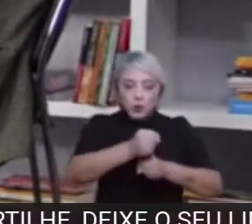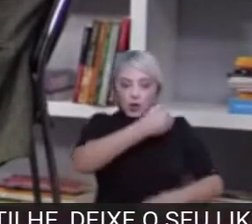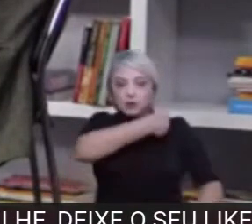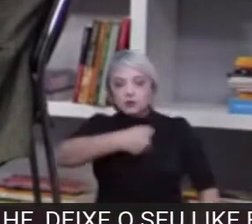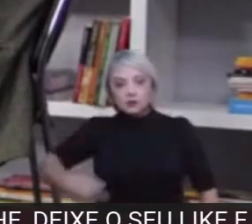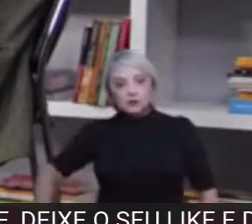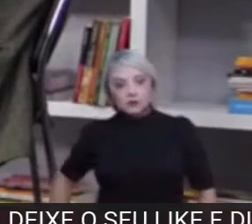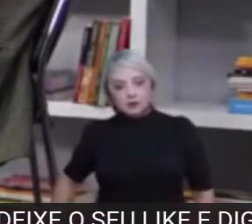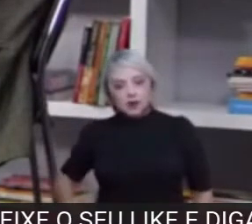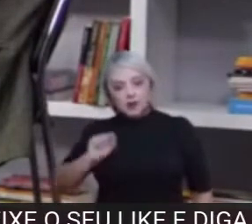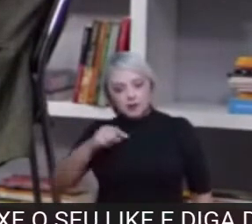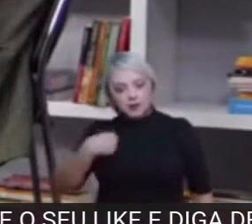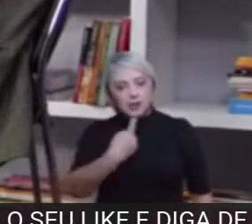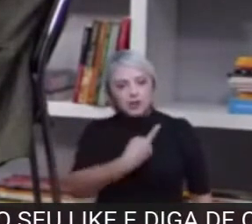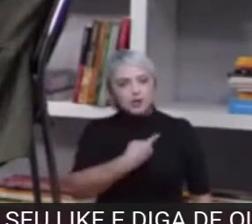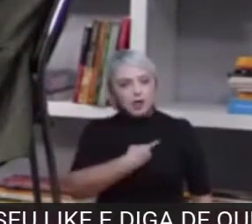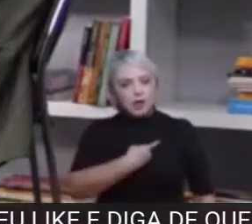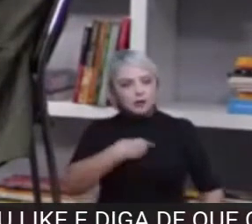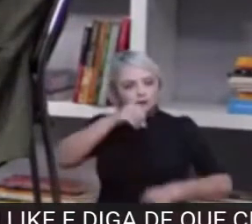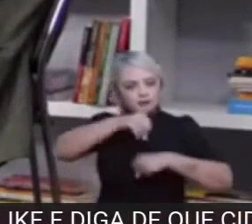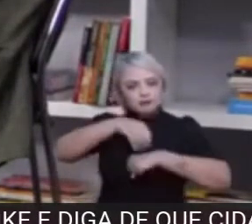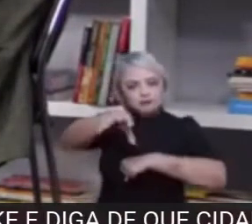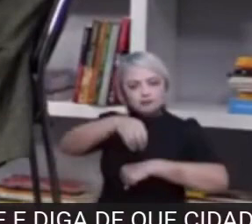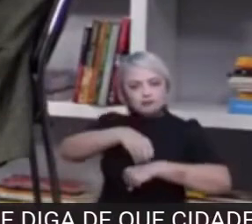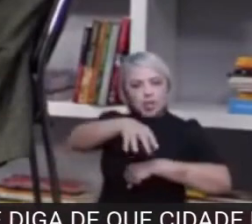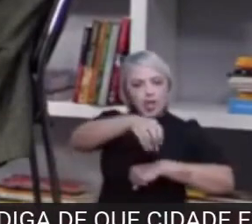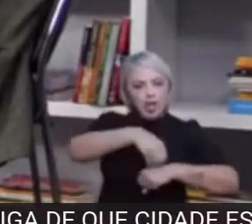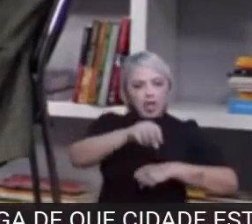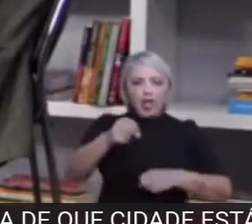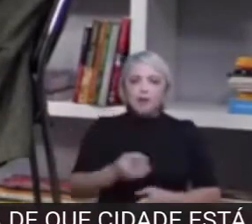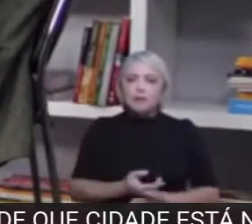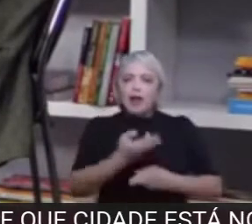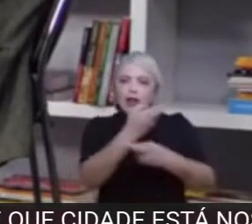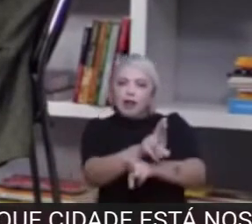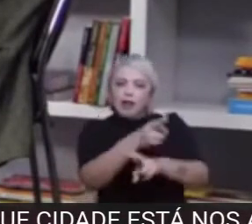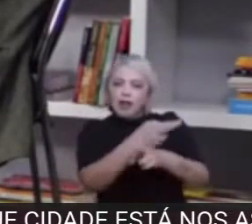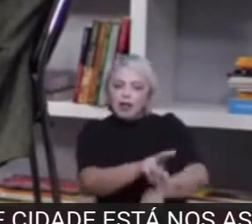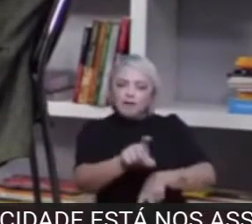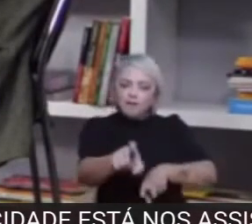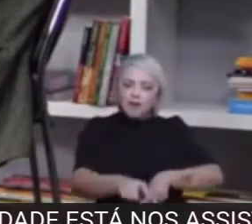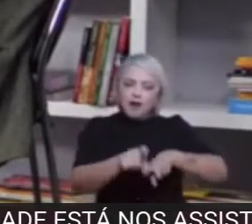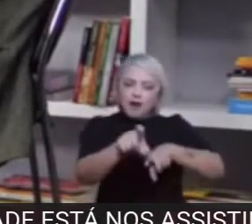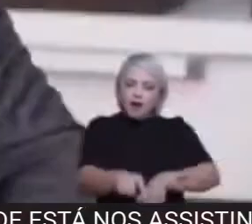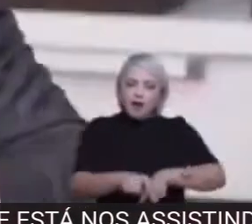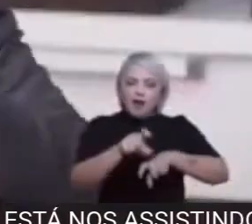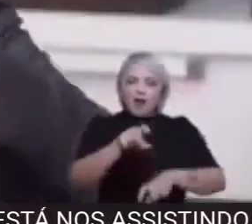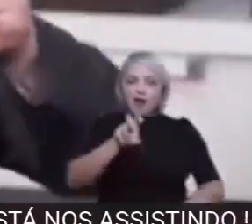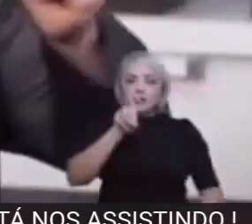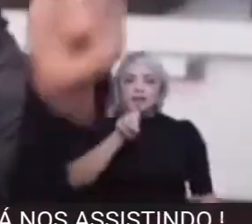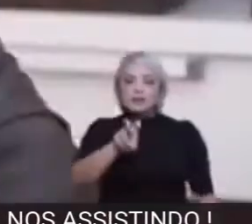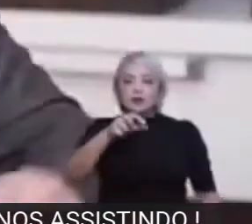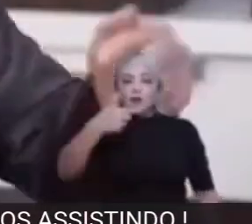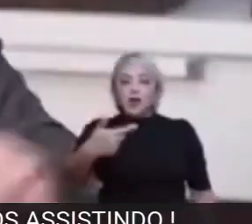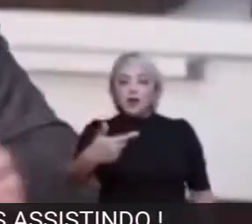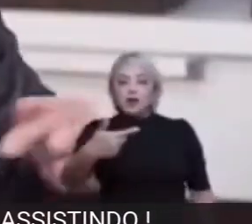nós disponibilizamos para fazer reforma agrária, 52 milhões de hectares,